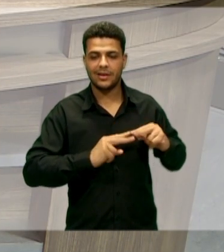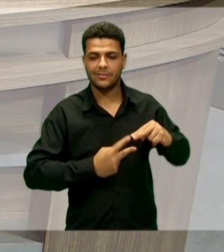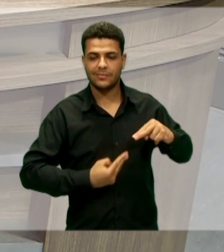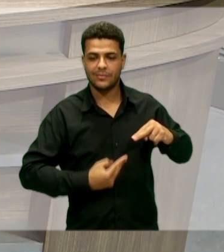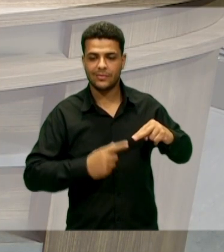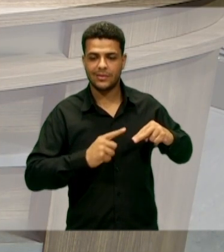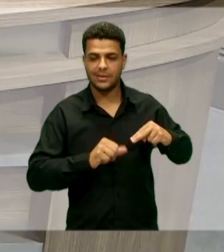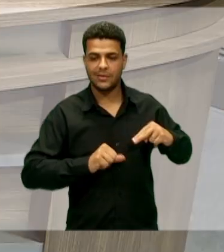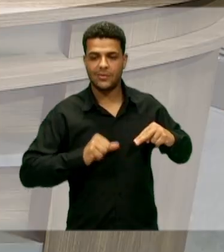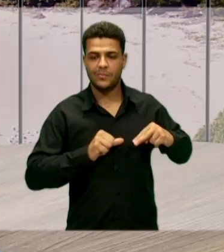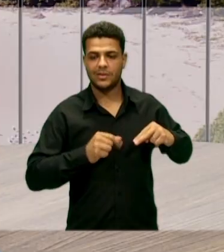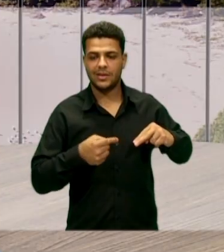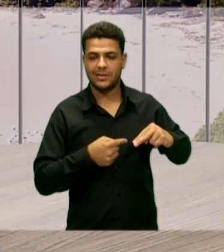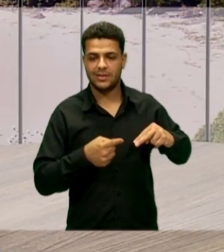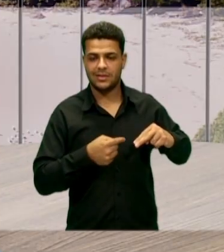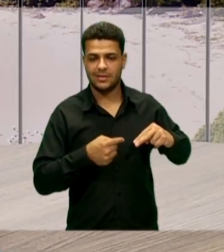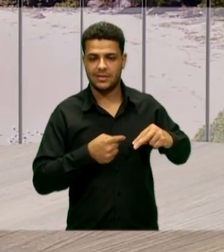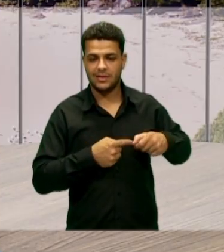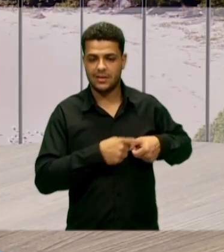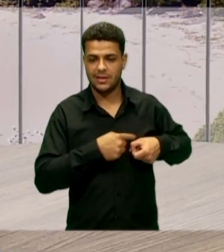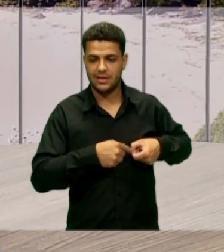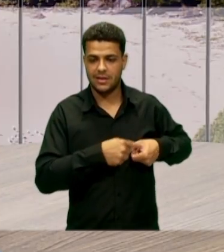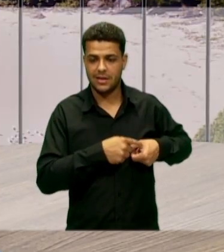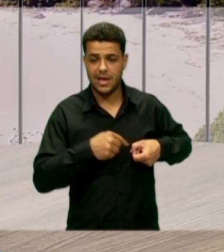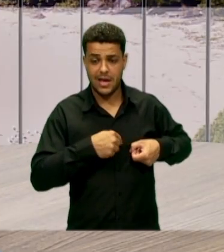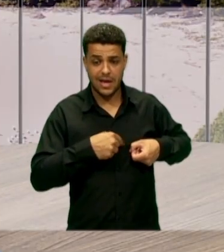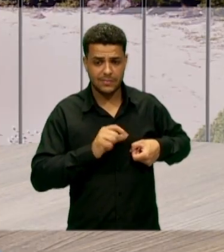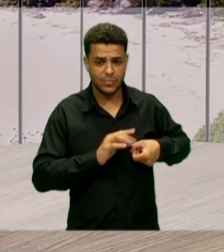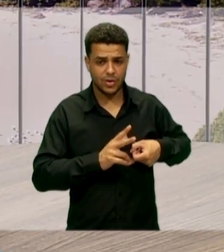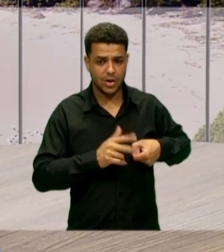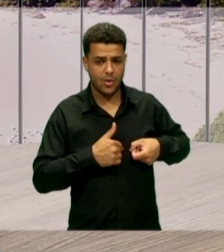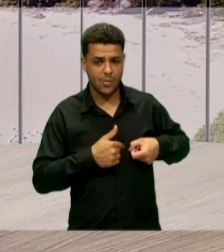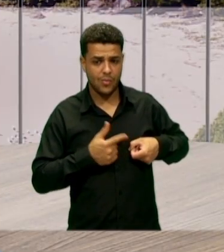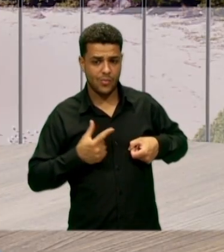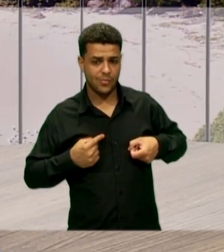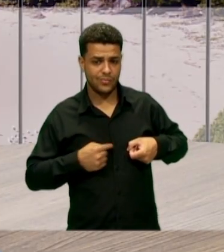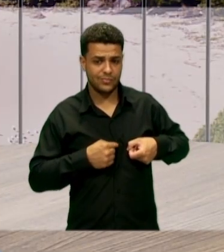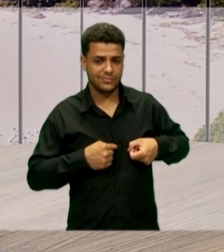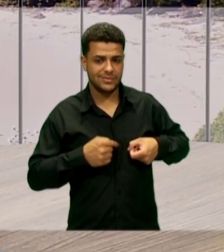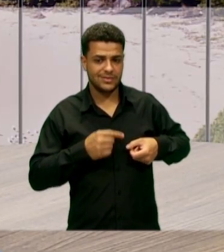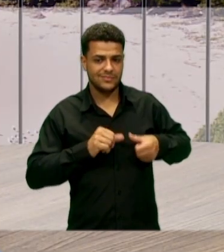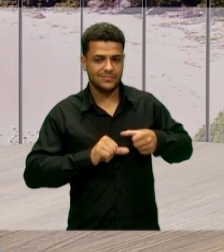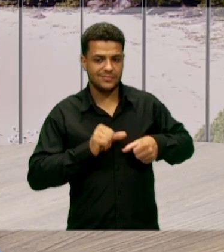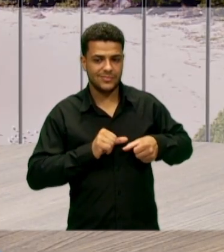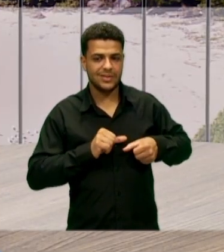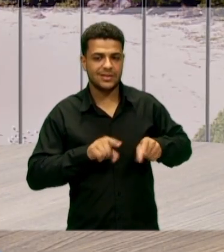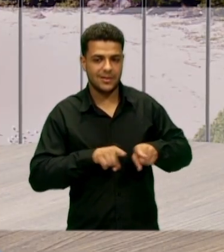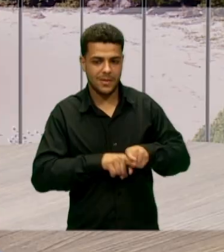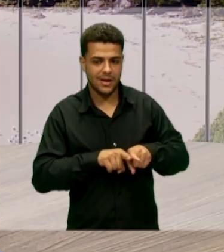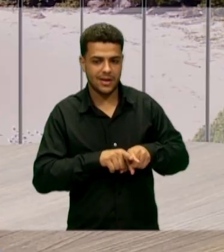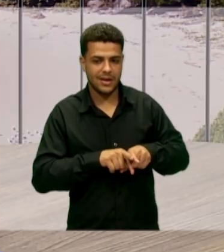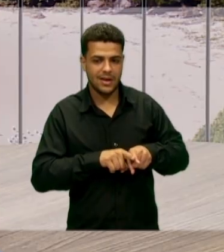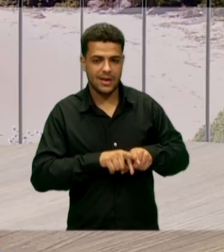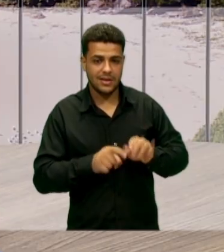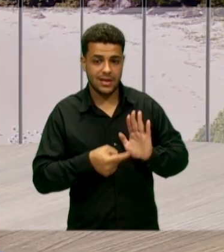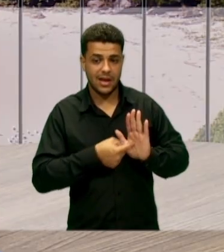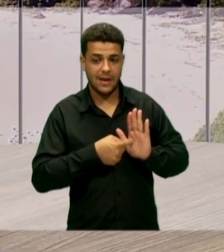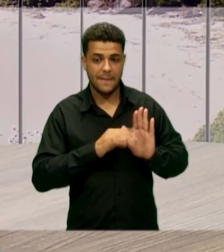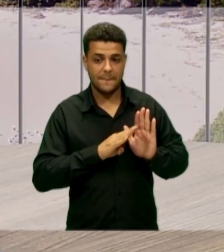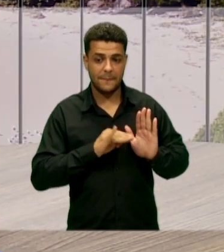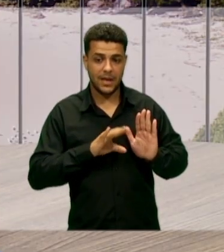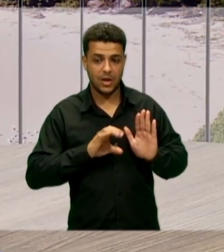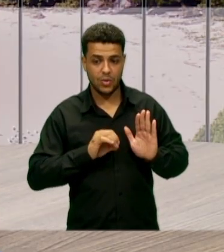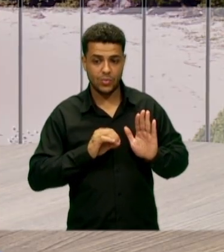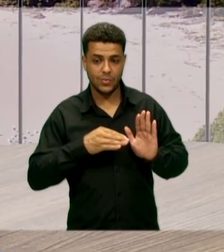mudança nesse tumor. E essa mudança aconteceu porque alguma outra mutação aconteceu. E aí que entram os biomarcadores tumorais mais uma